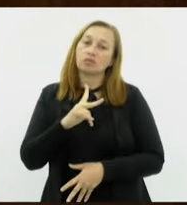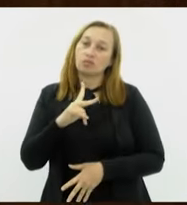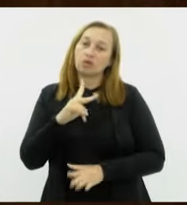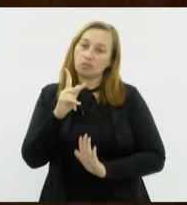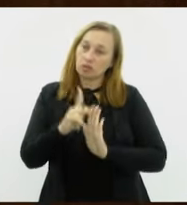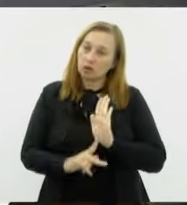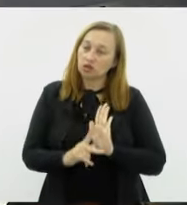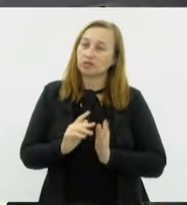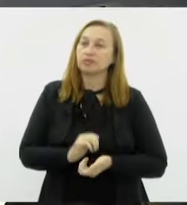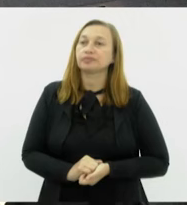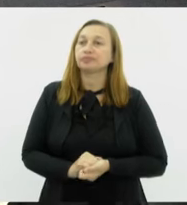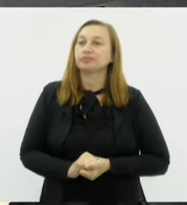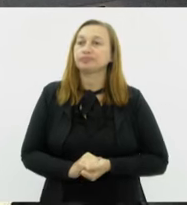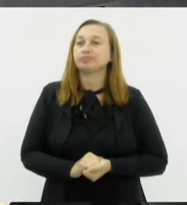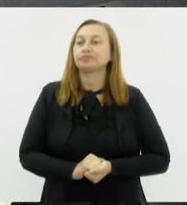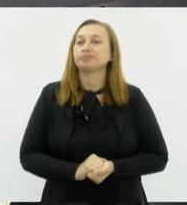projeto.